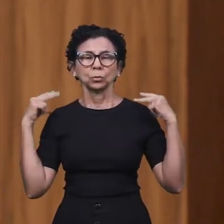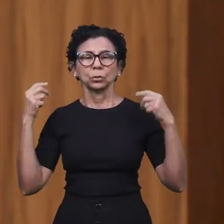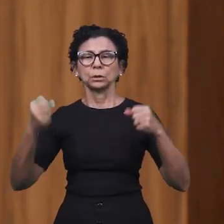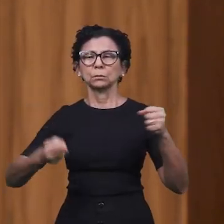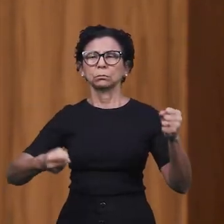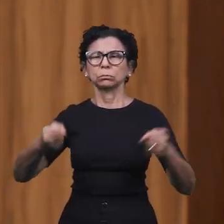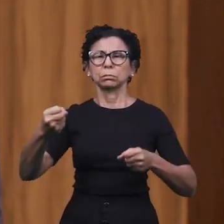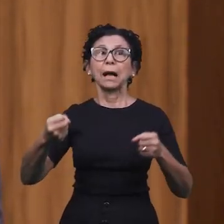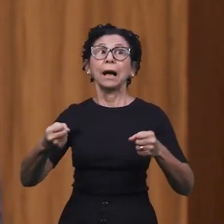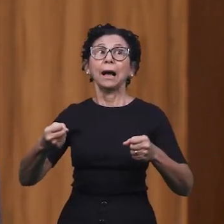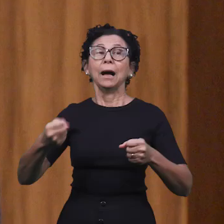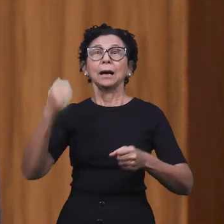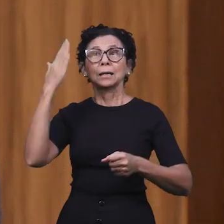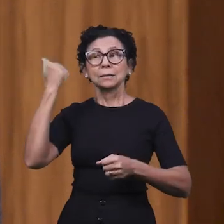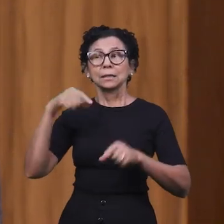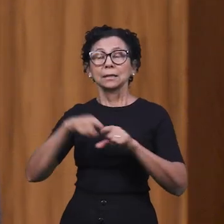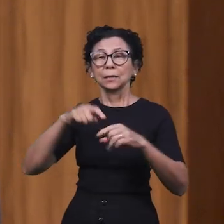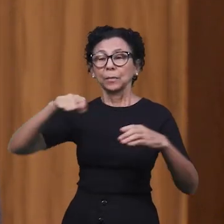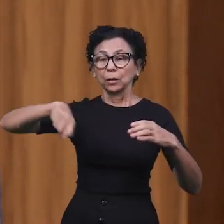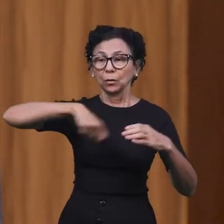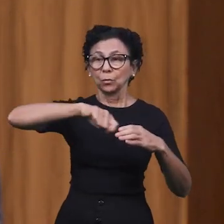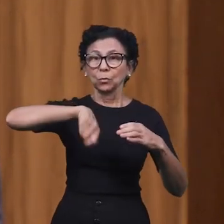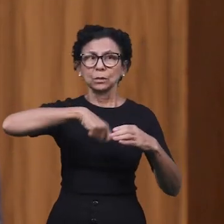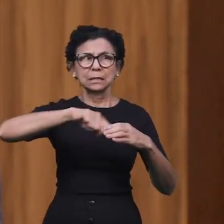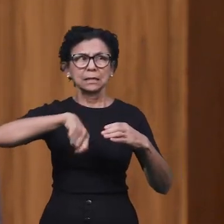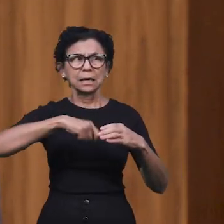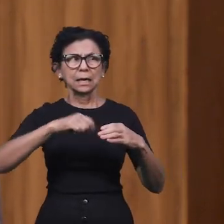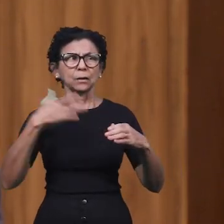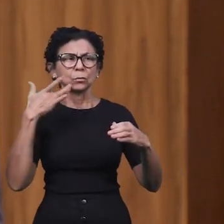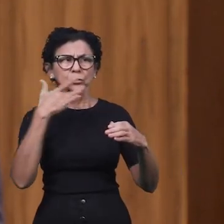sei que eu cozinho muito bem. Então, de repente, olha,